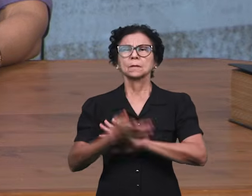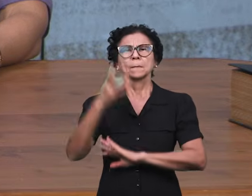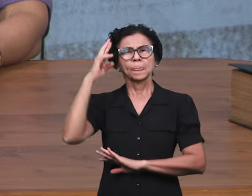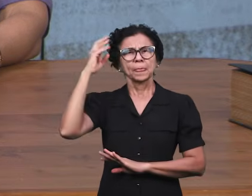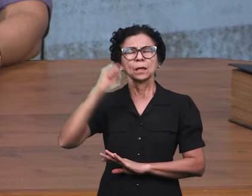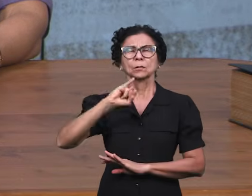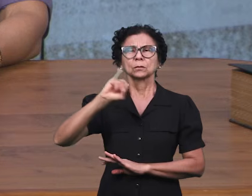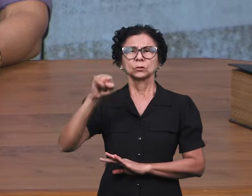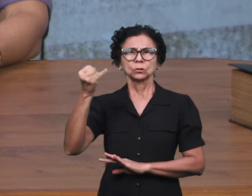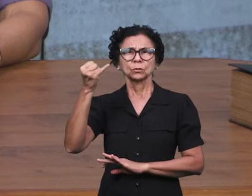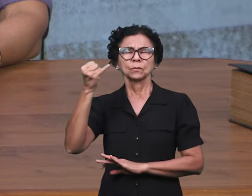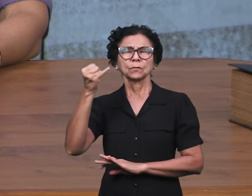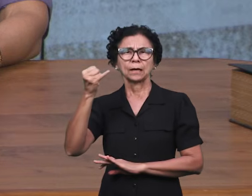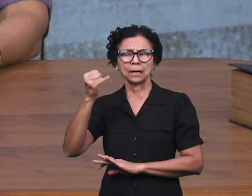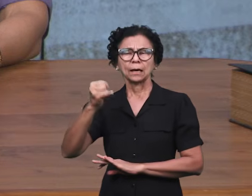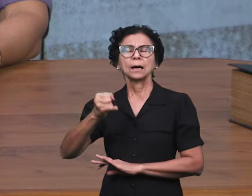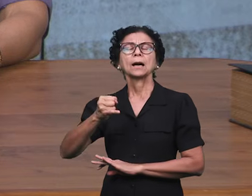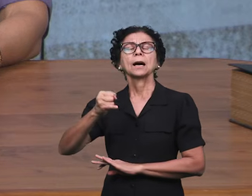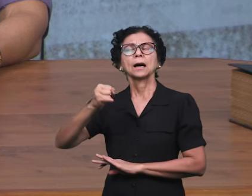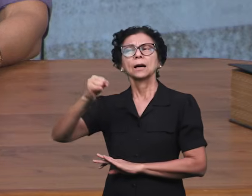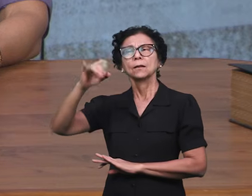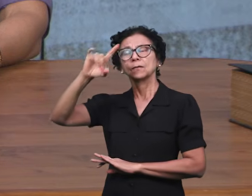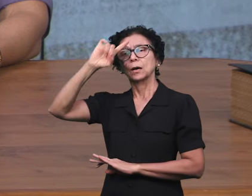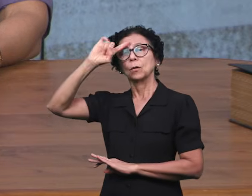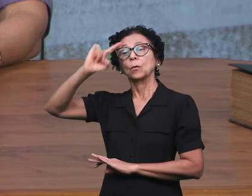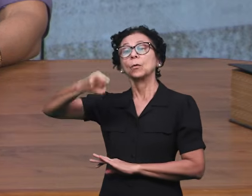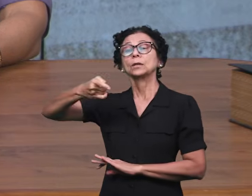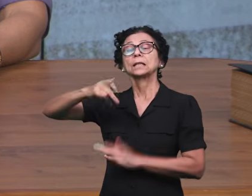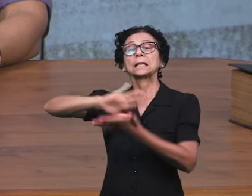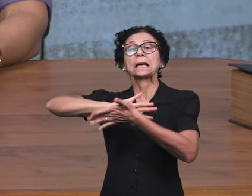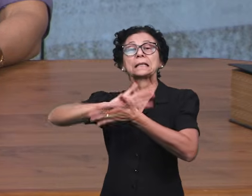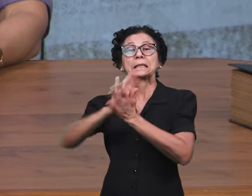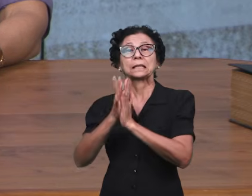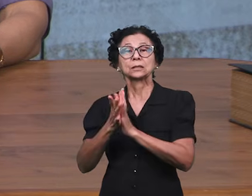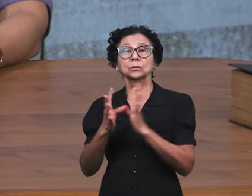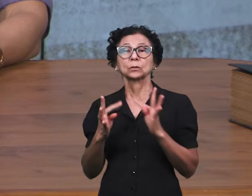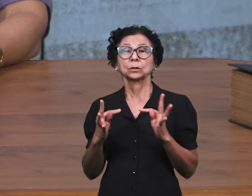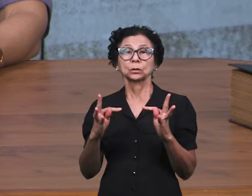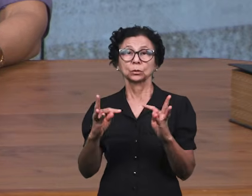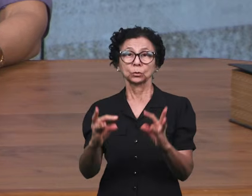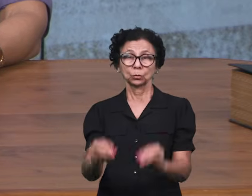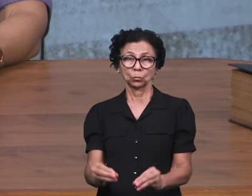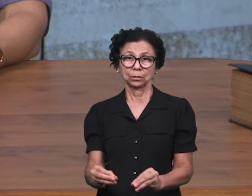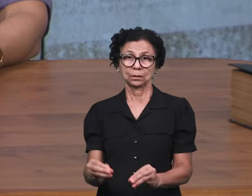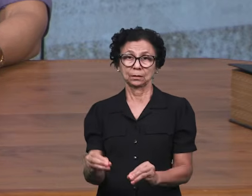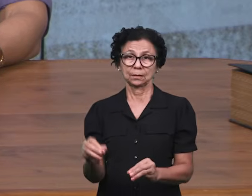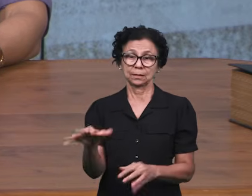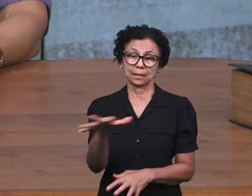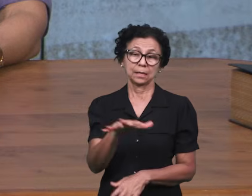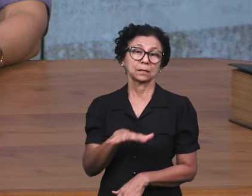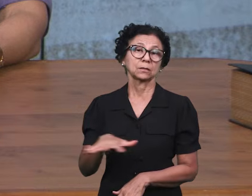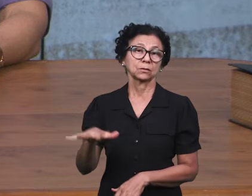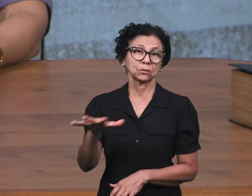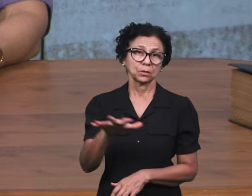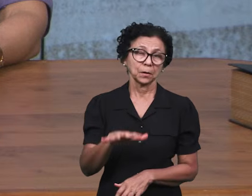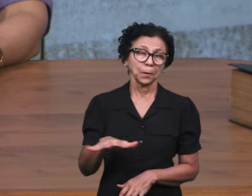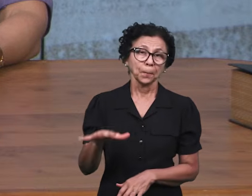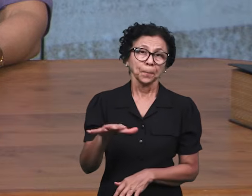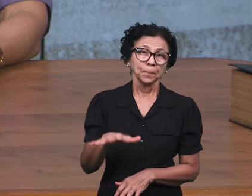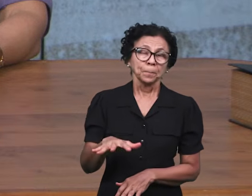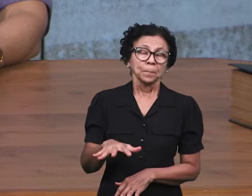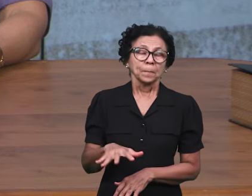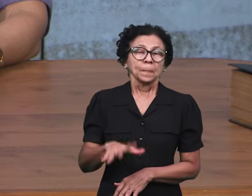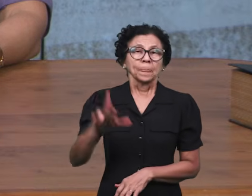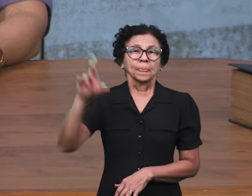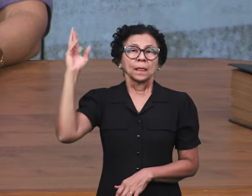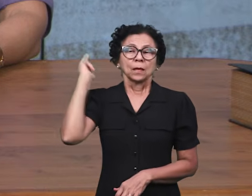Jeová dos exércitos a executará no meio de toda esta terra. Pelo que assim